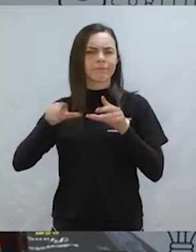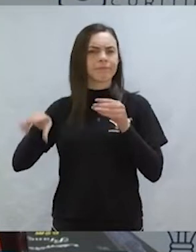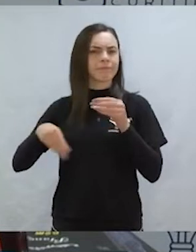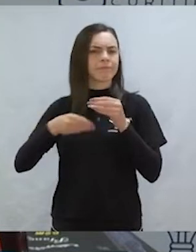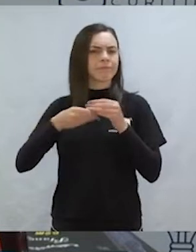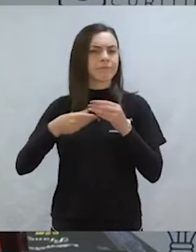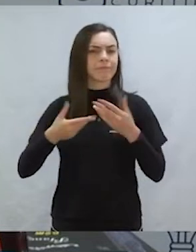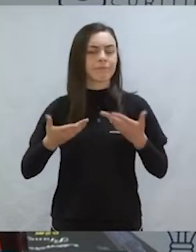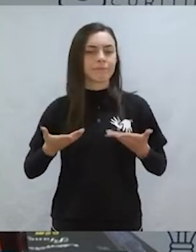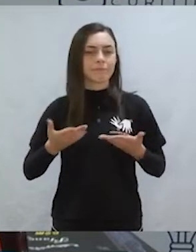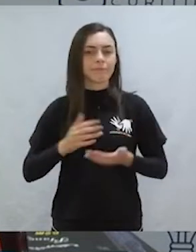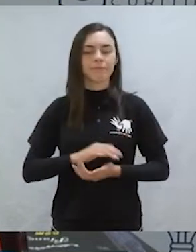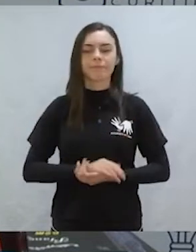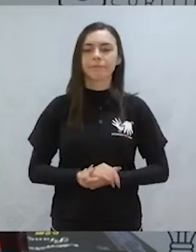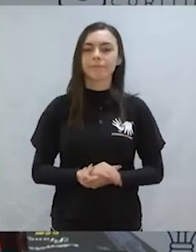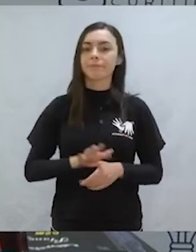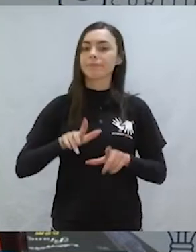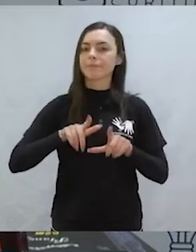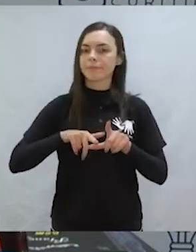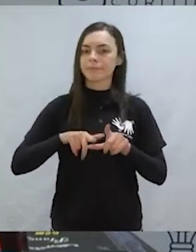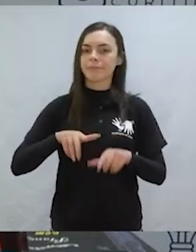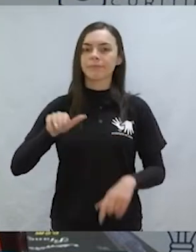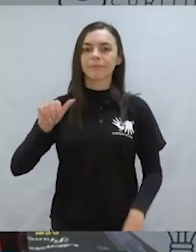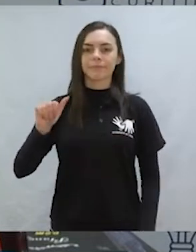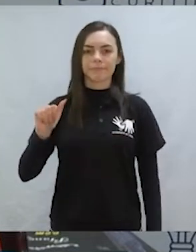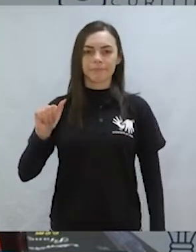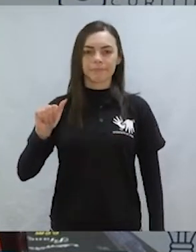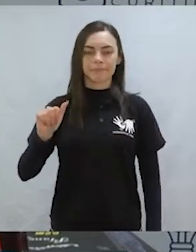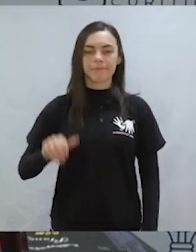preciso? Eu preciso do